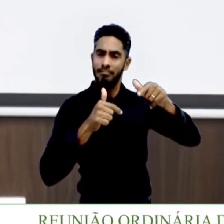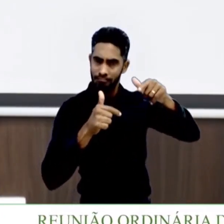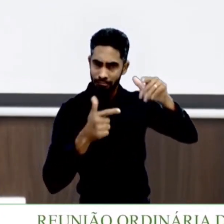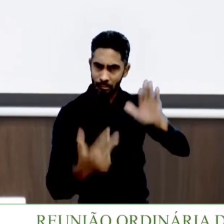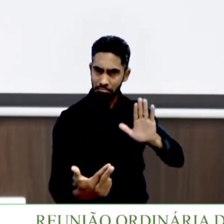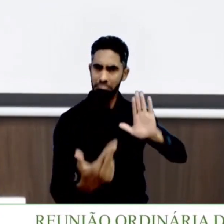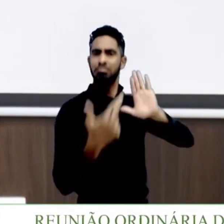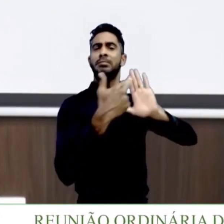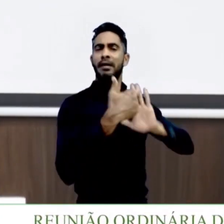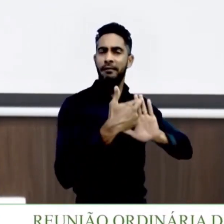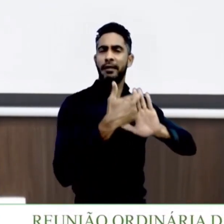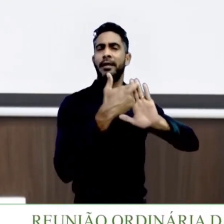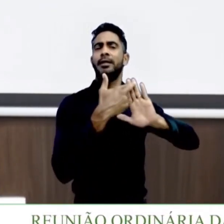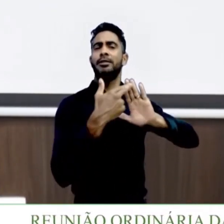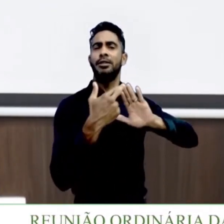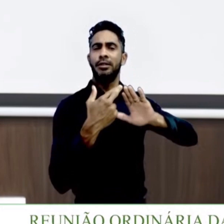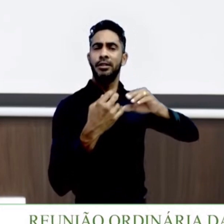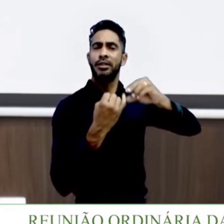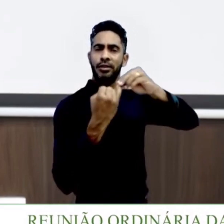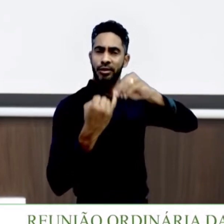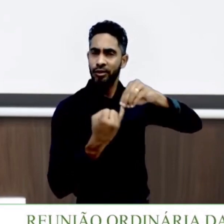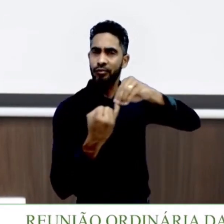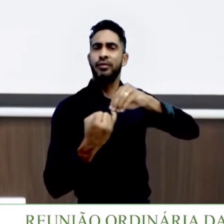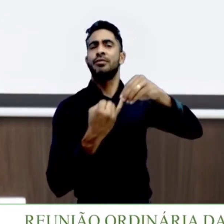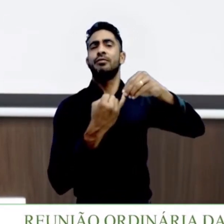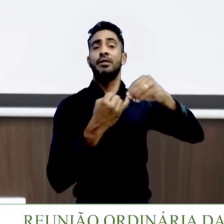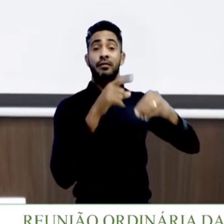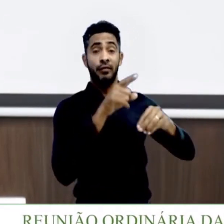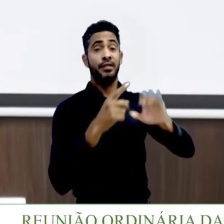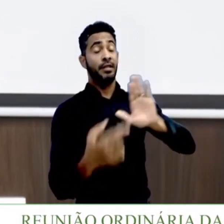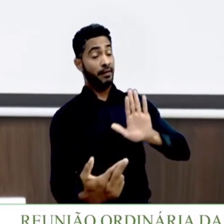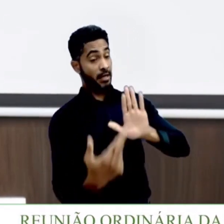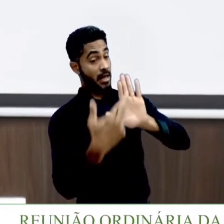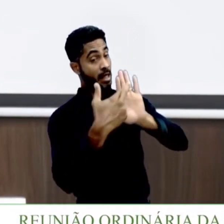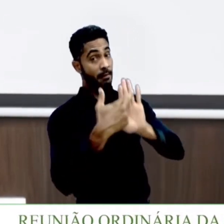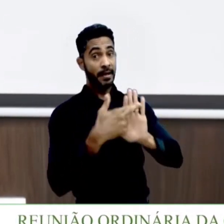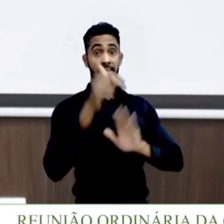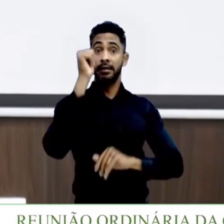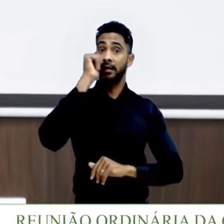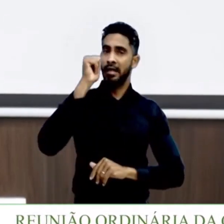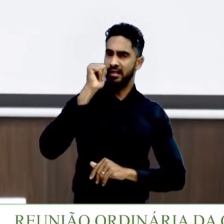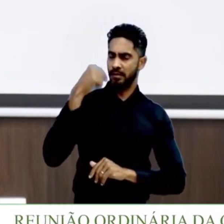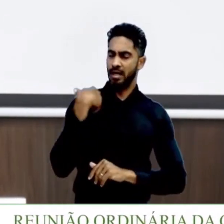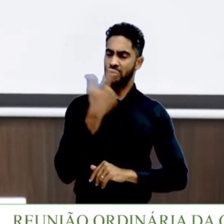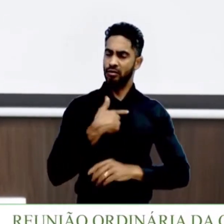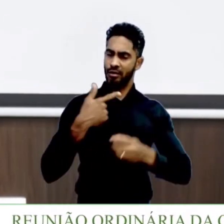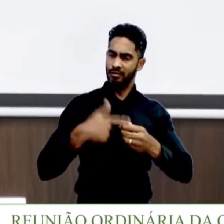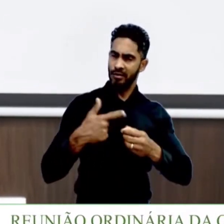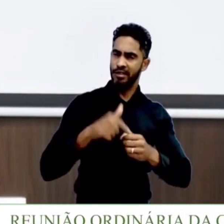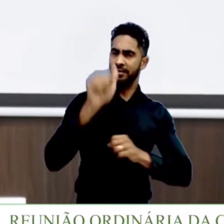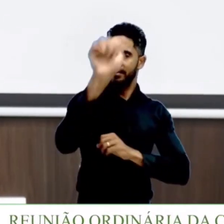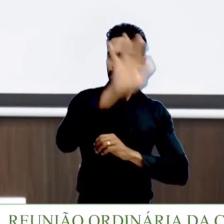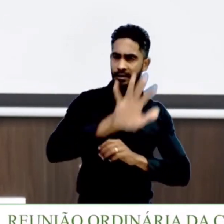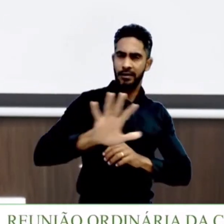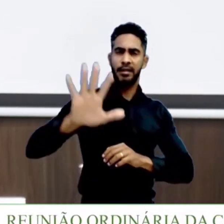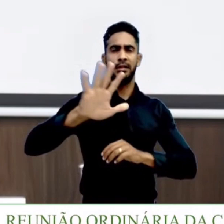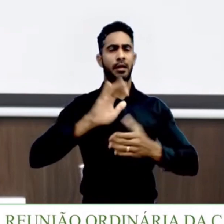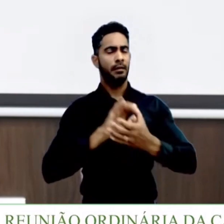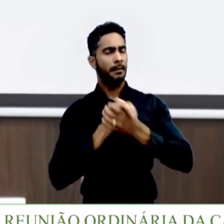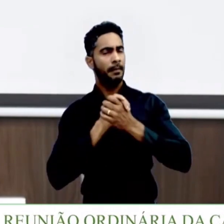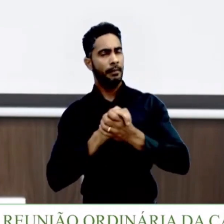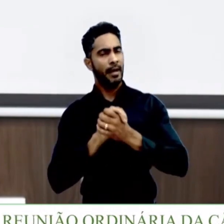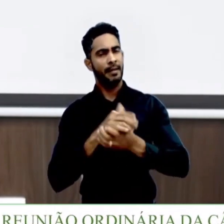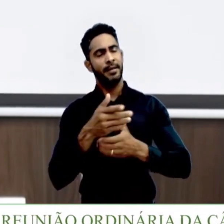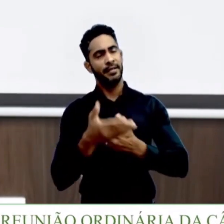a Ivanete, vem na contramão, né, representando tão bem as mulheres de nosso município, da nossa região. Então, parabéns